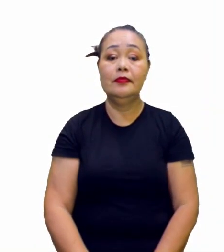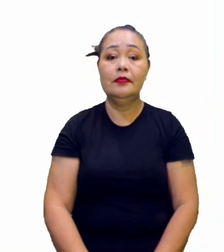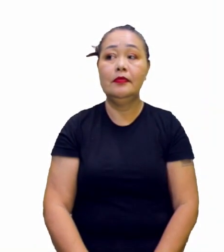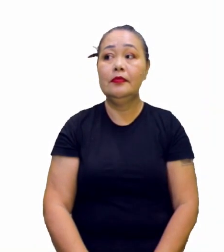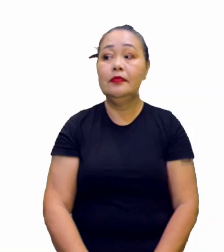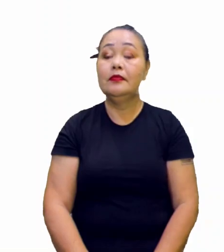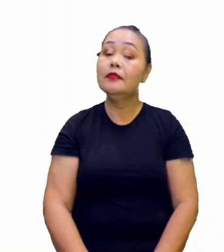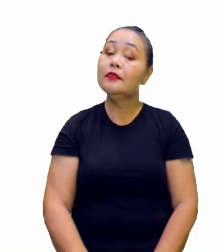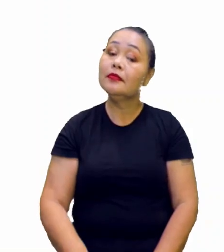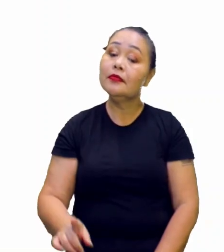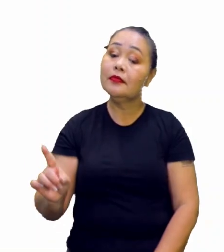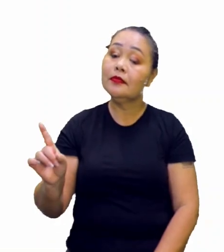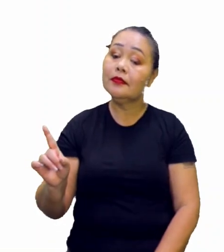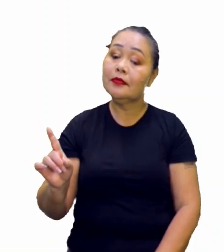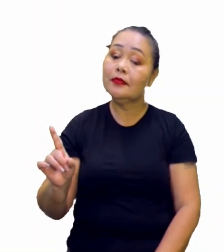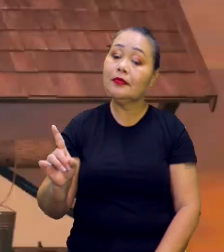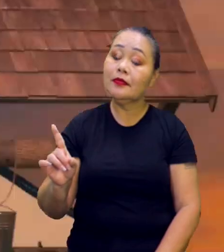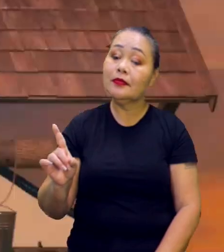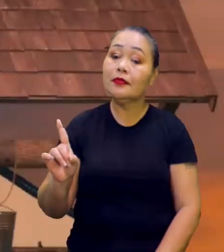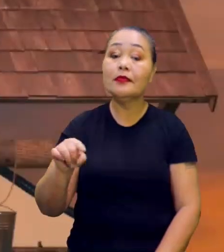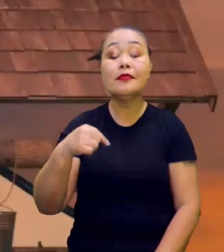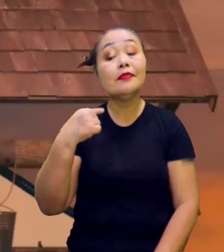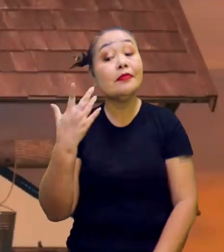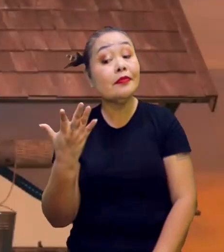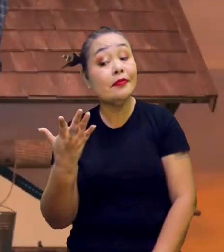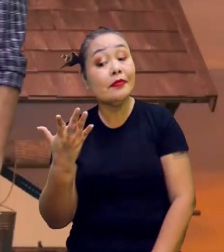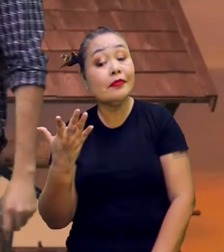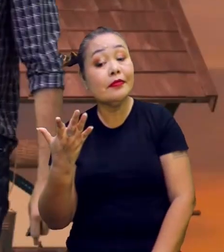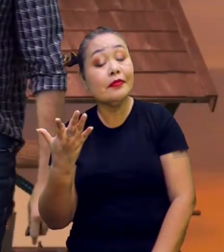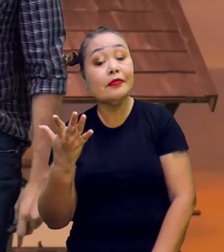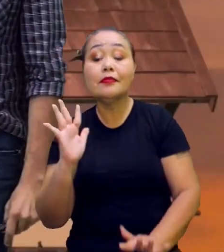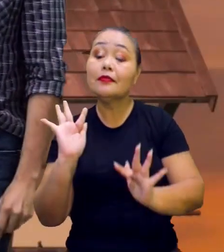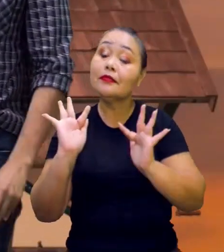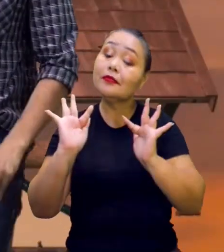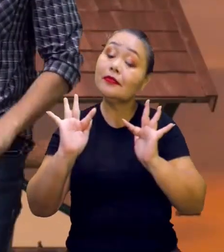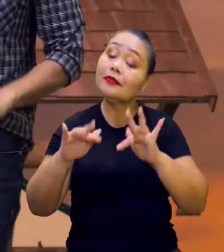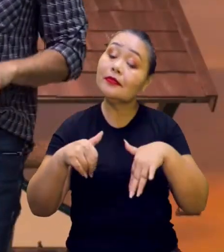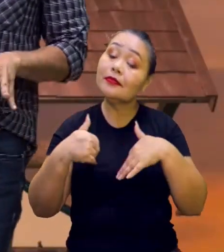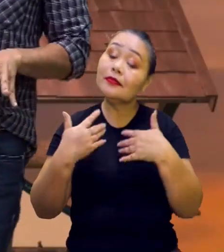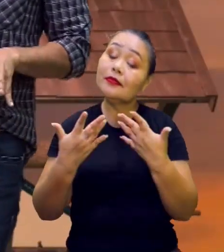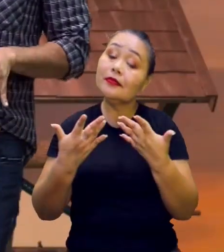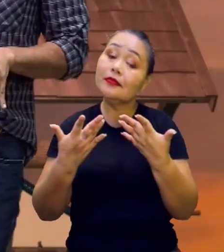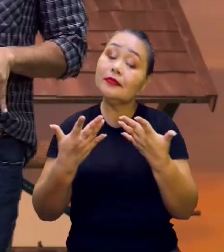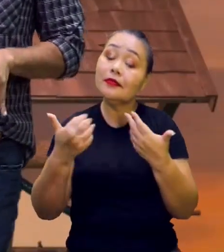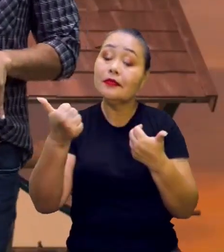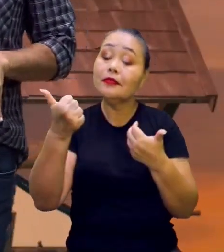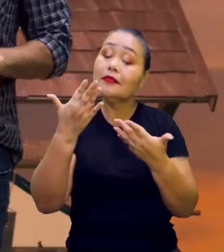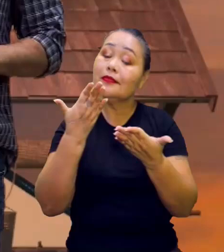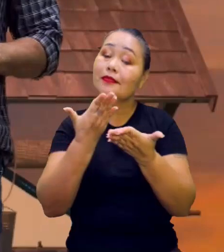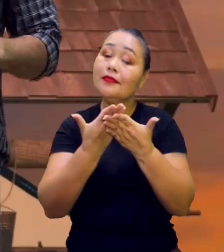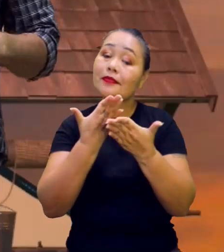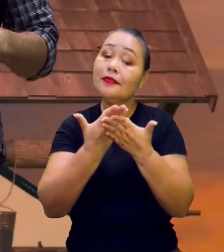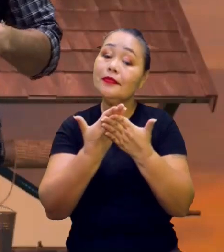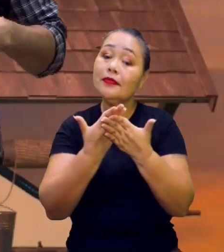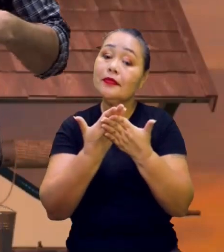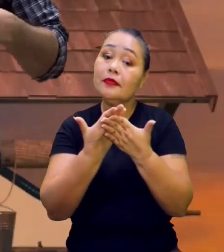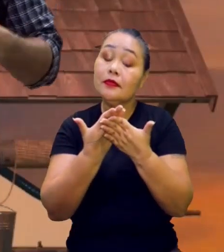Para mim, meu diretor, meus queridos, finalizamos aqui essa primeira aula, né,